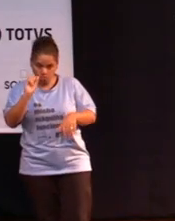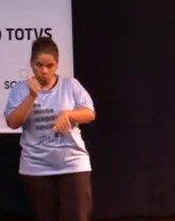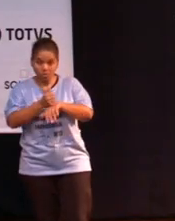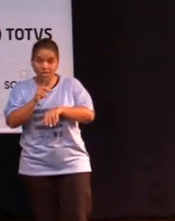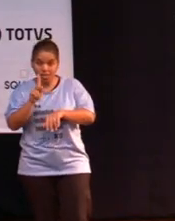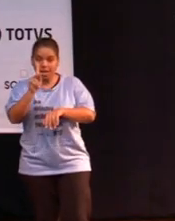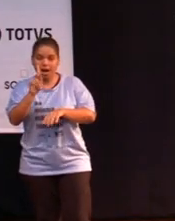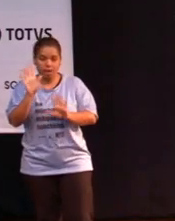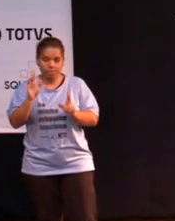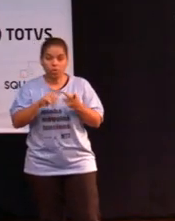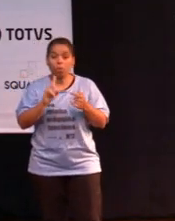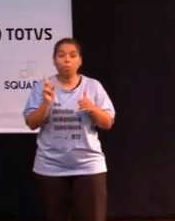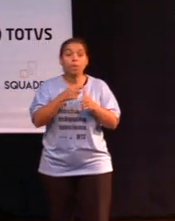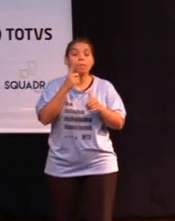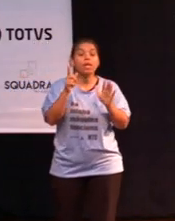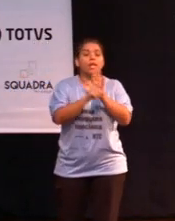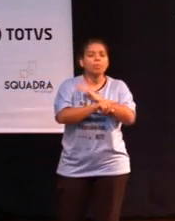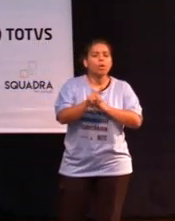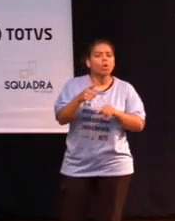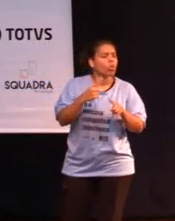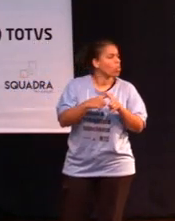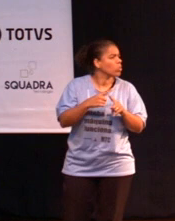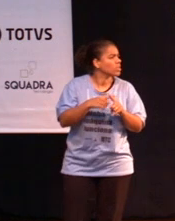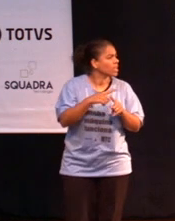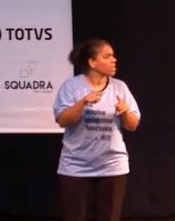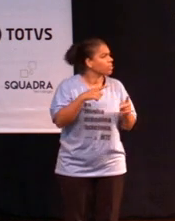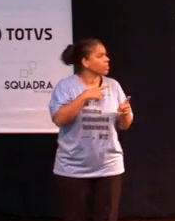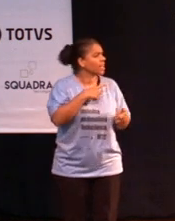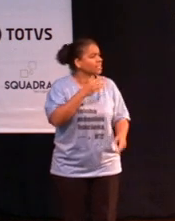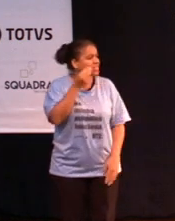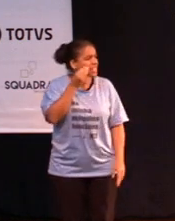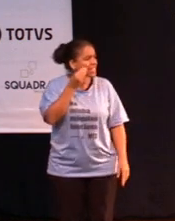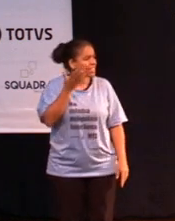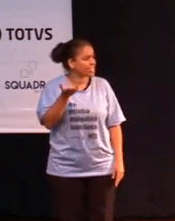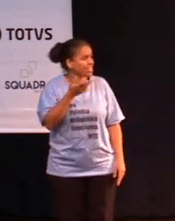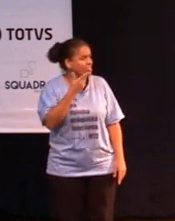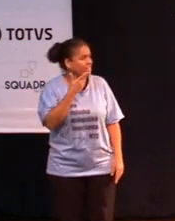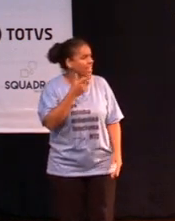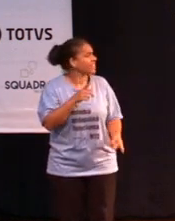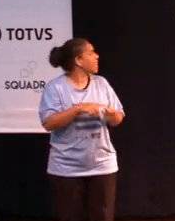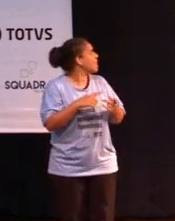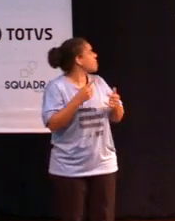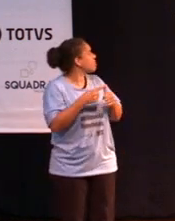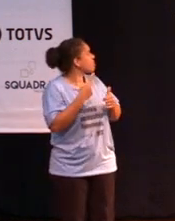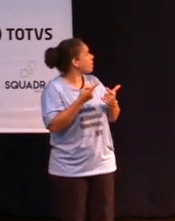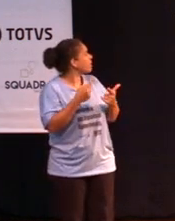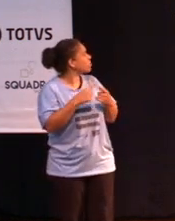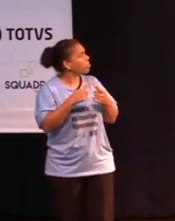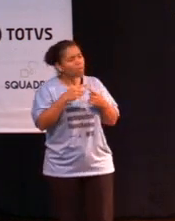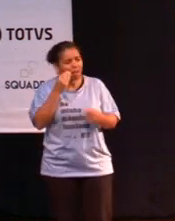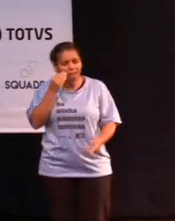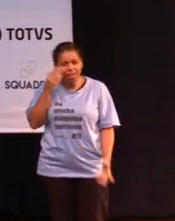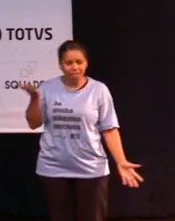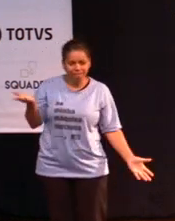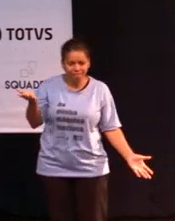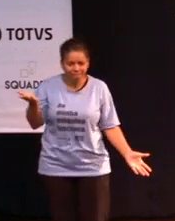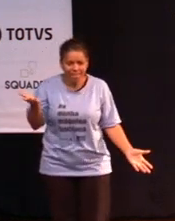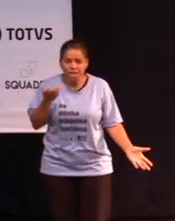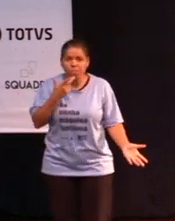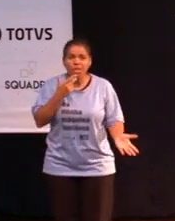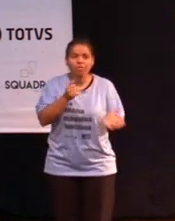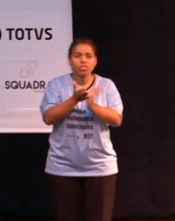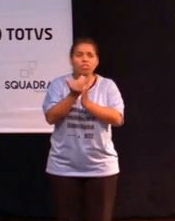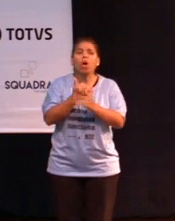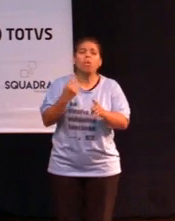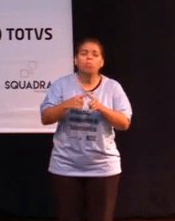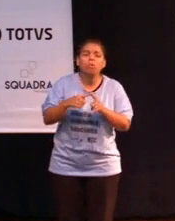primeira pergunta por que você está estão portonave de teste né essa é a primeira vez que eu vou ter bastante feedback por